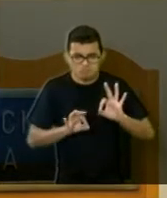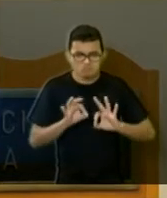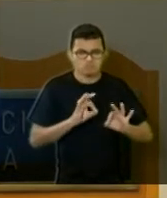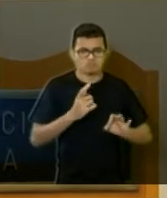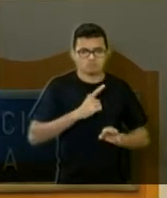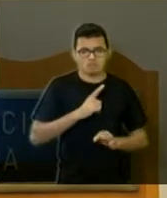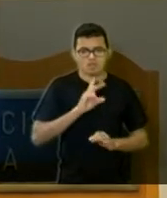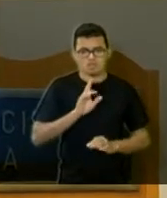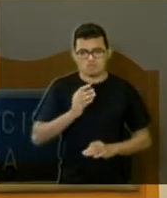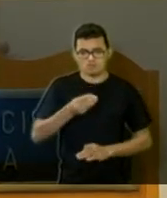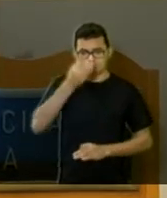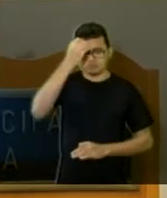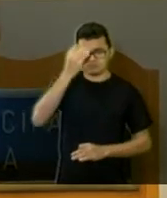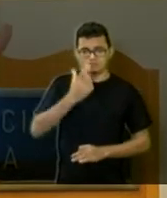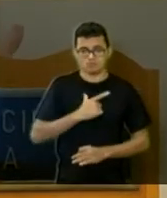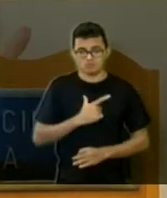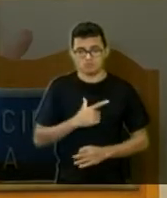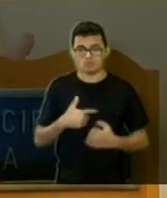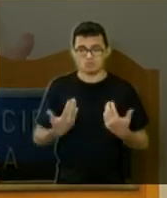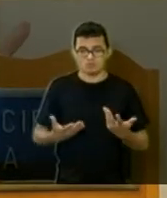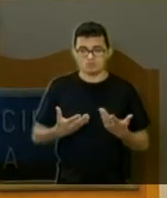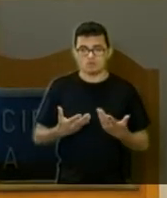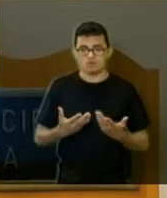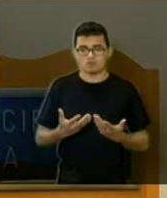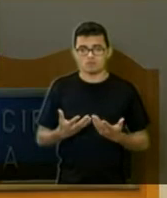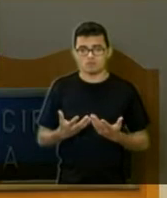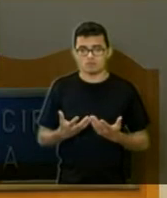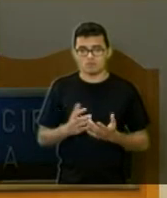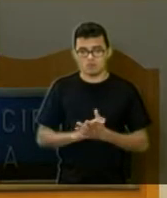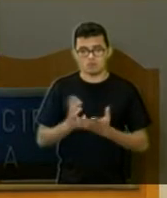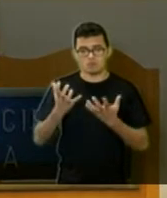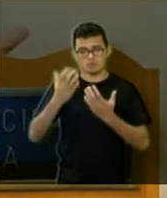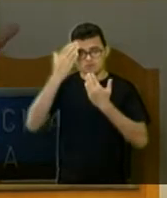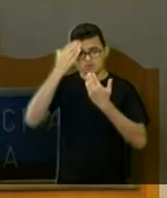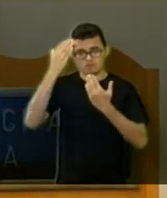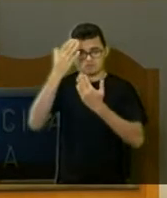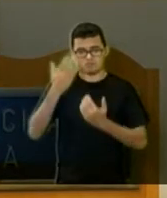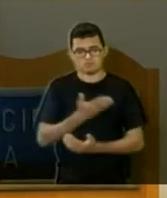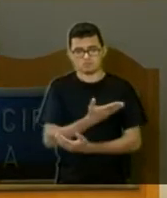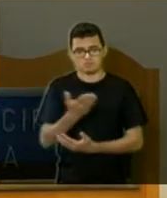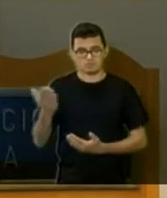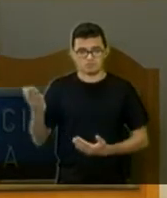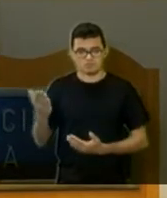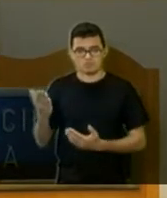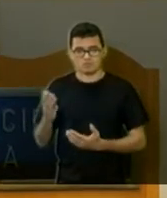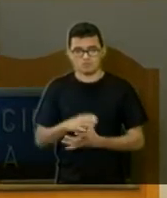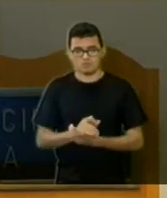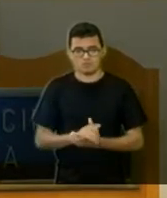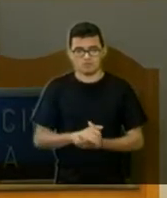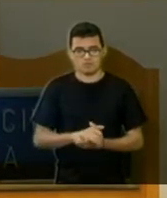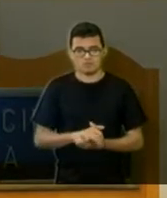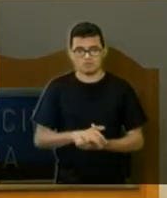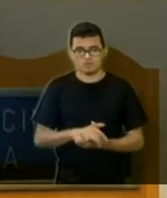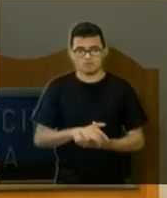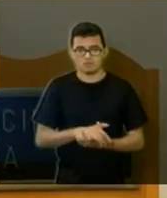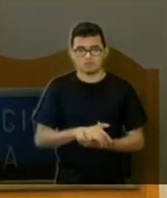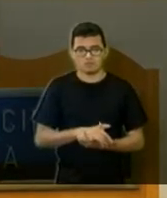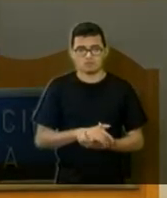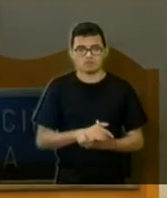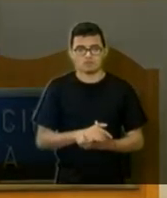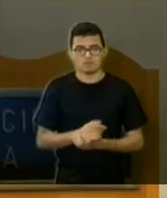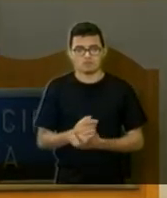cuca. Então, eu quero... Resta para mim agradecer a vocês todos, a presença,